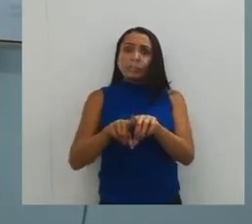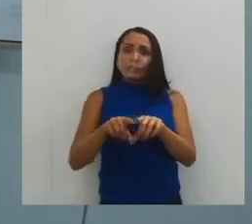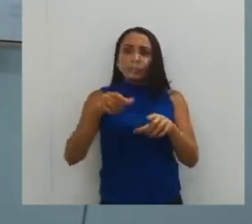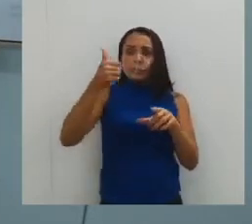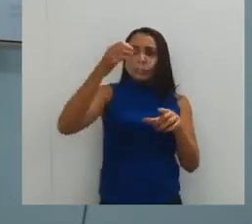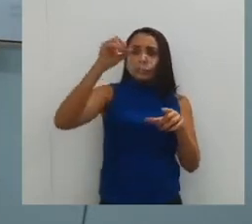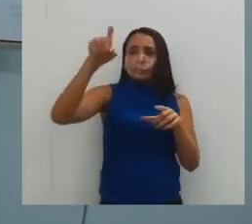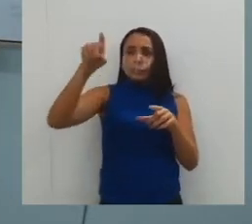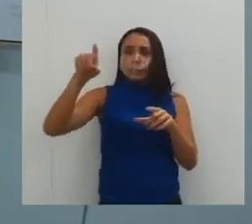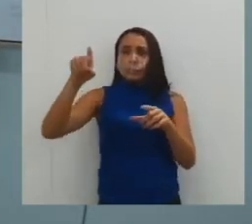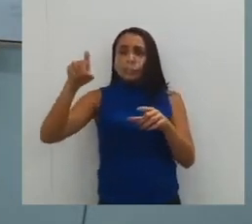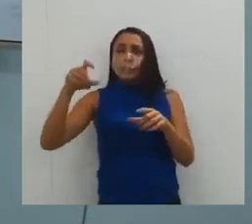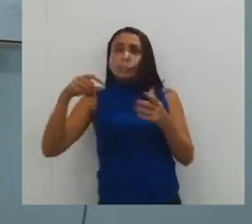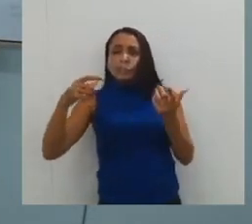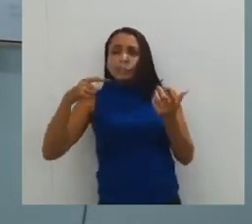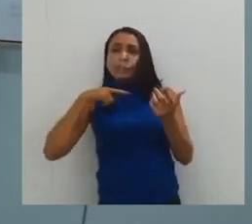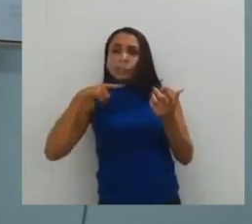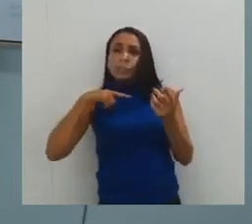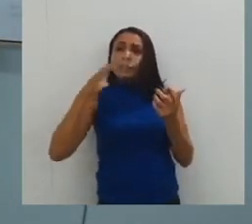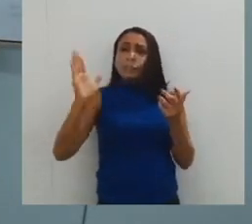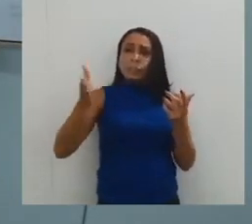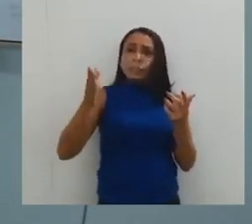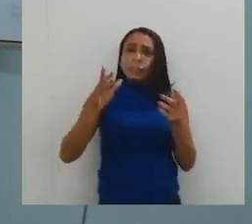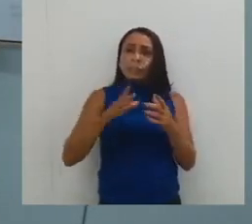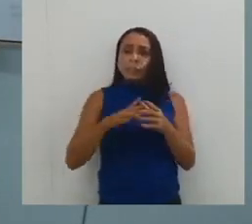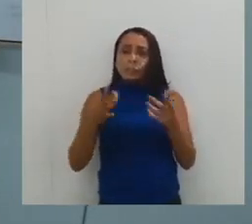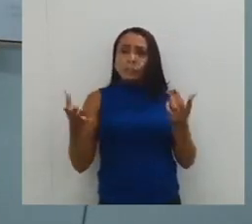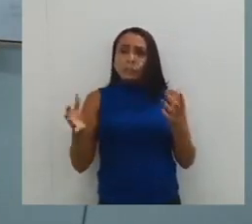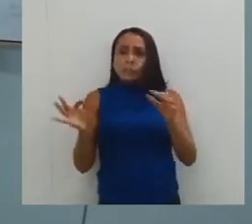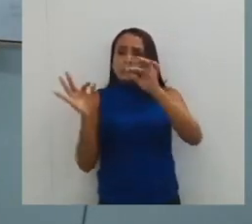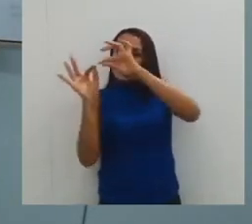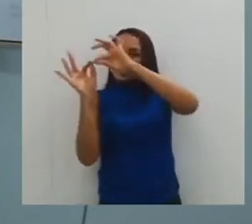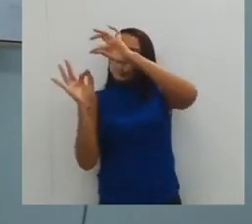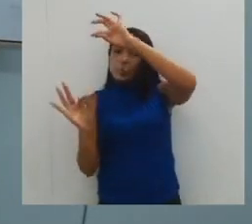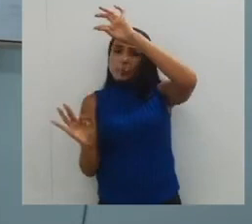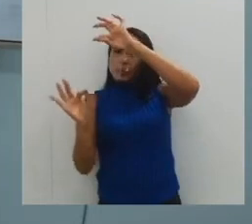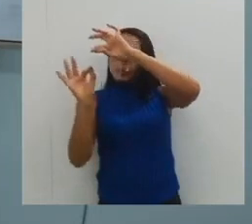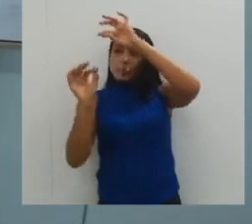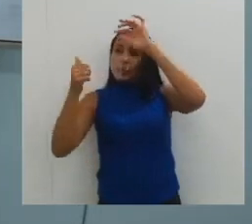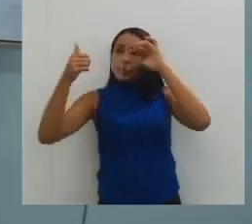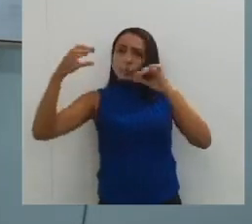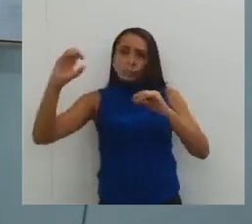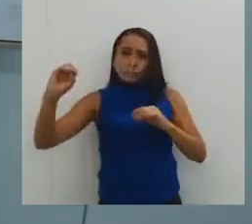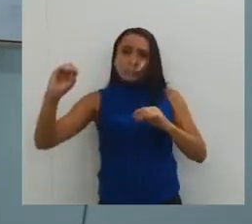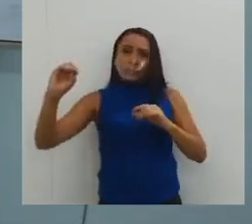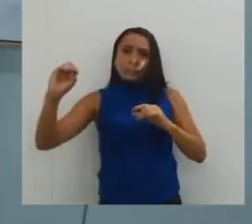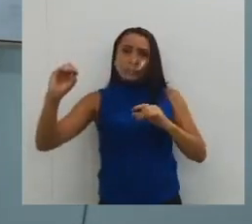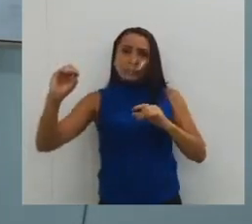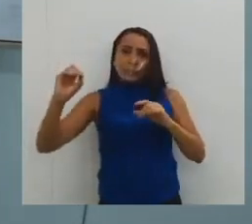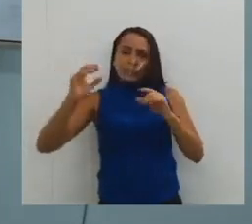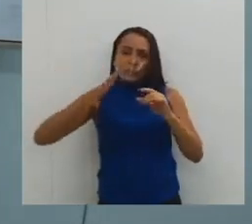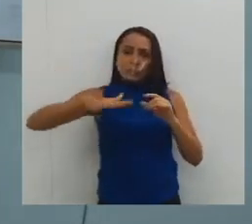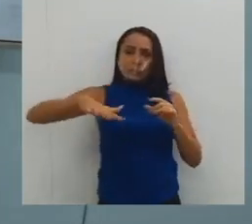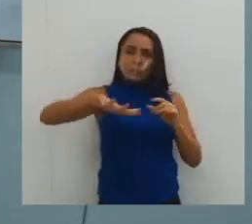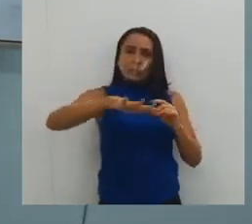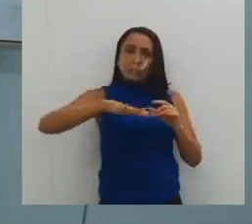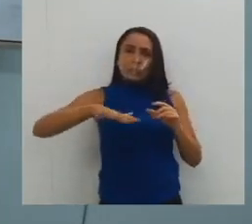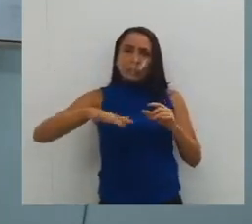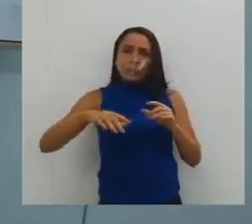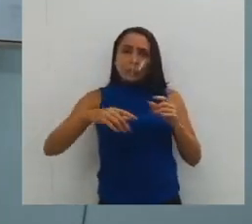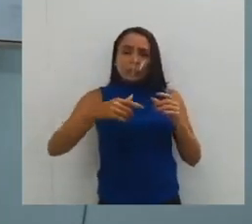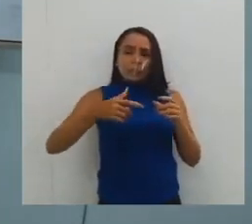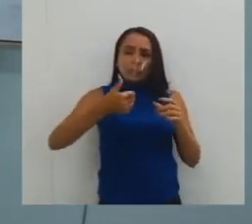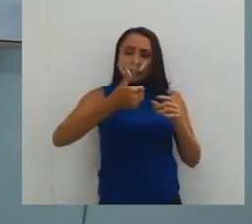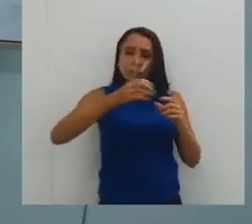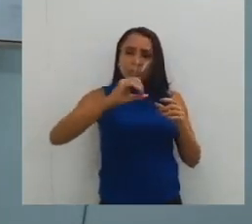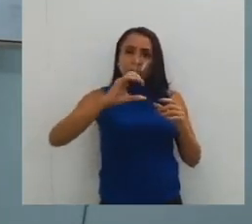então se eu tenho já x, esse comprimento ali, que é a largura, também é 10. Se a área de um quadrado é 100,